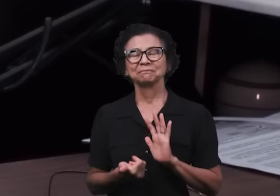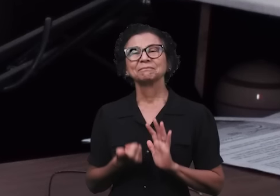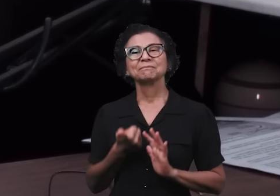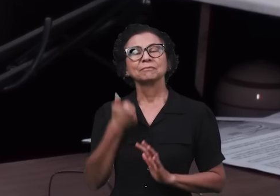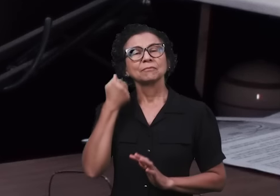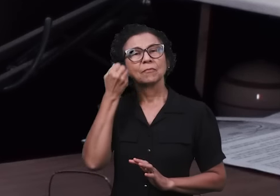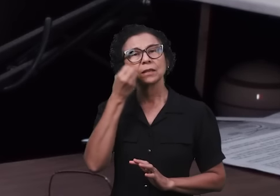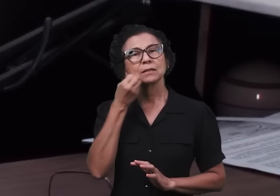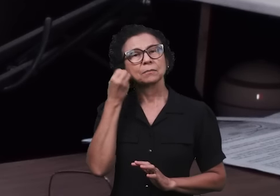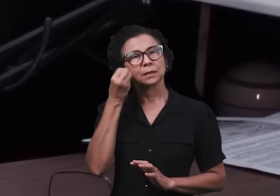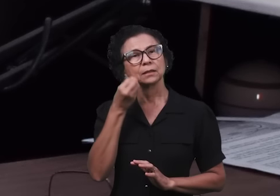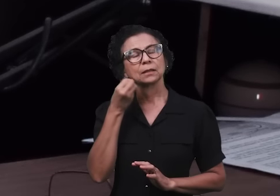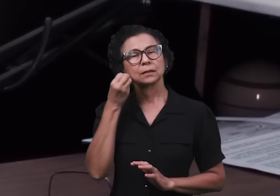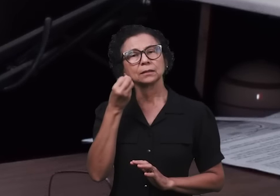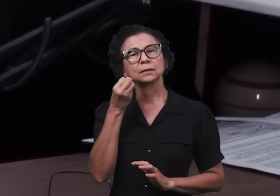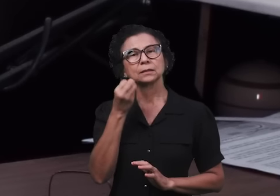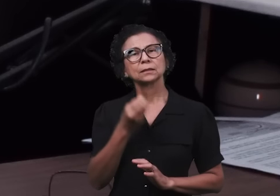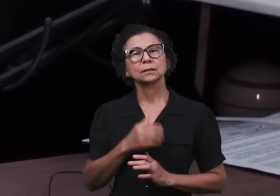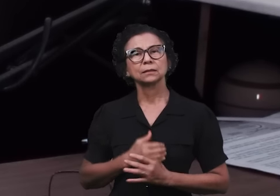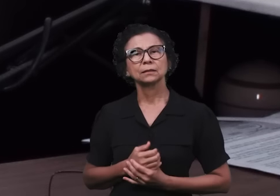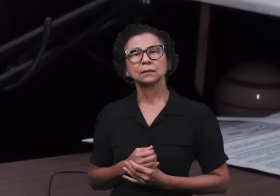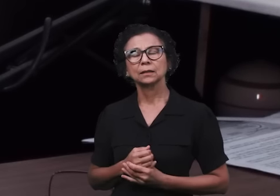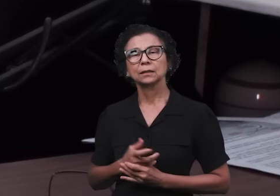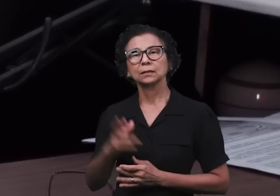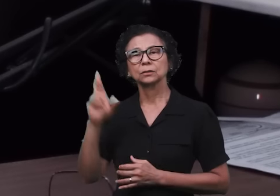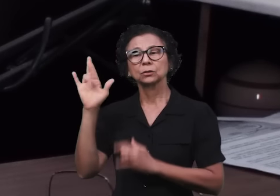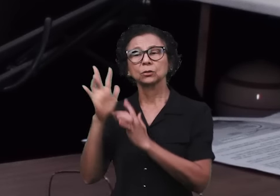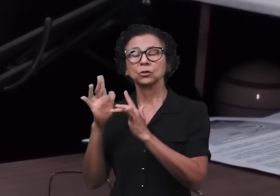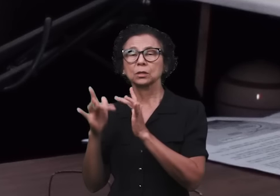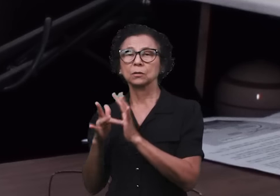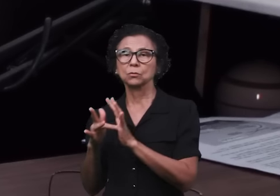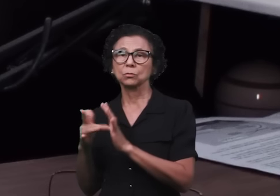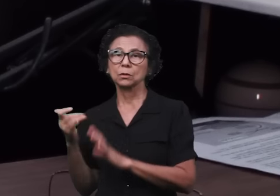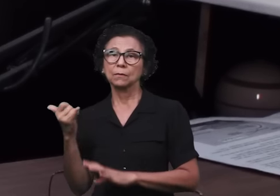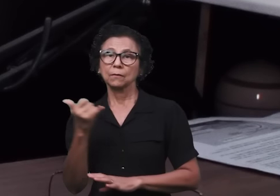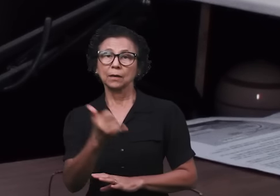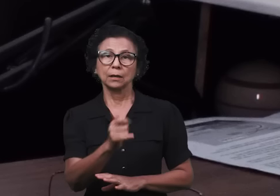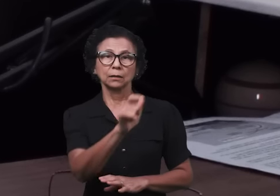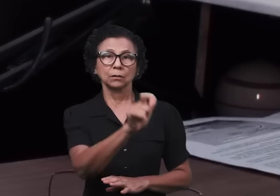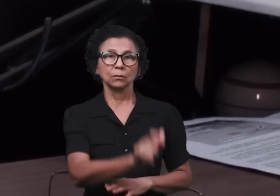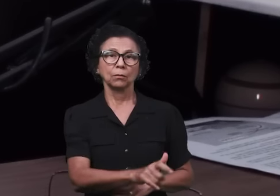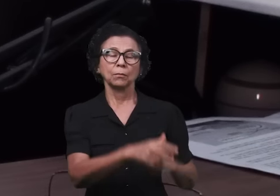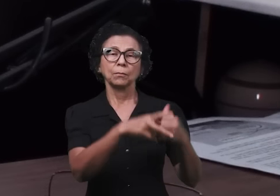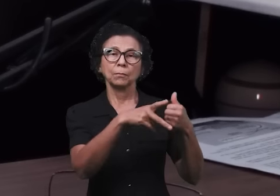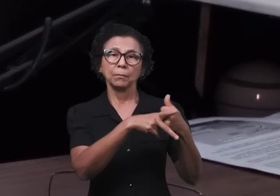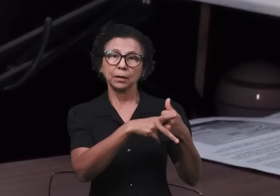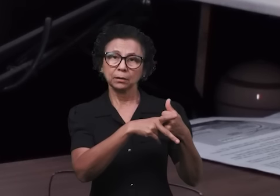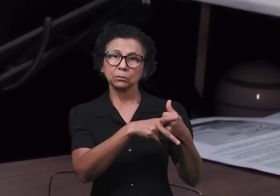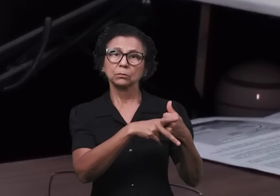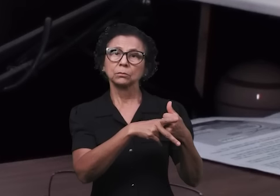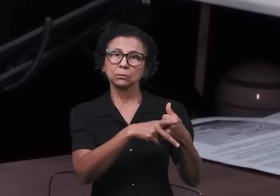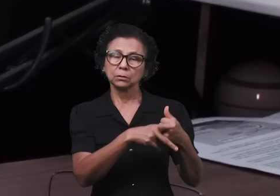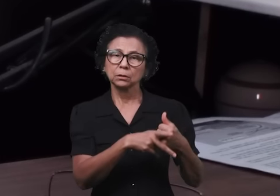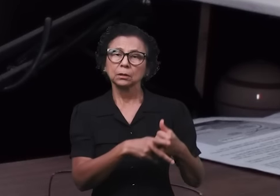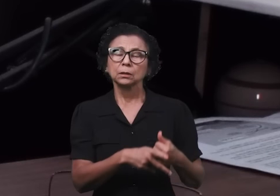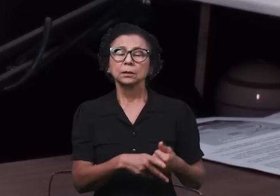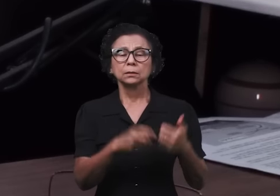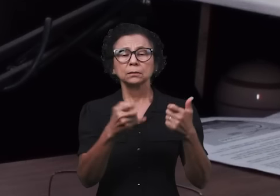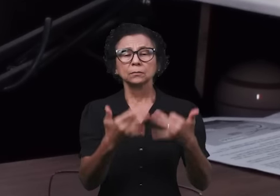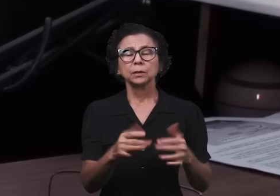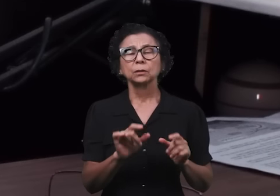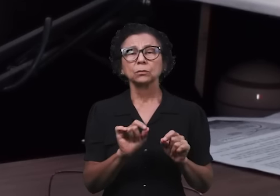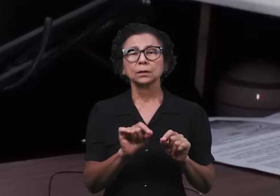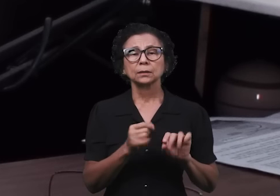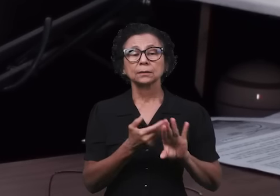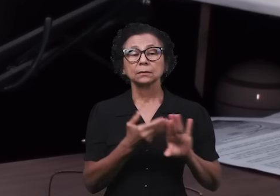extraordinário, Foi uma experiência do Senhor dada a Pedro, que ele mostra exatamente o sentido